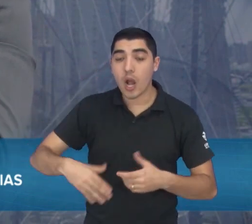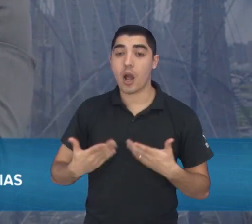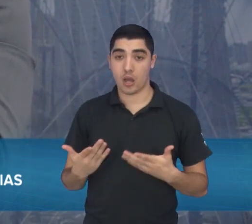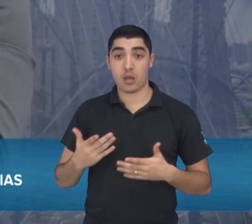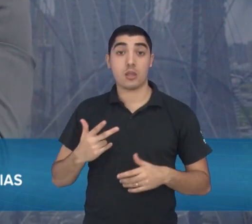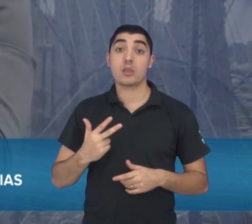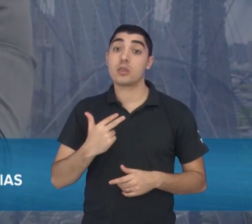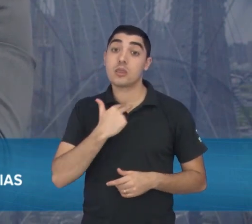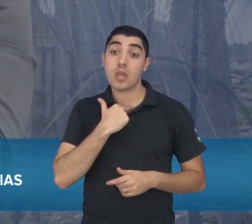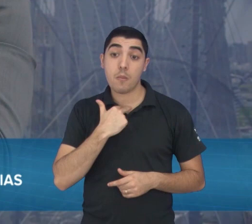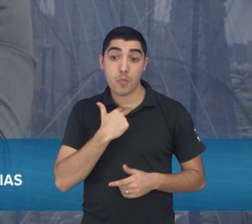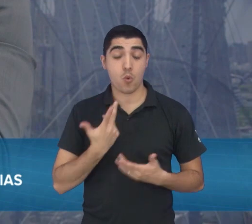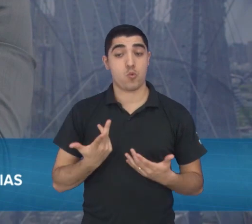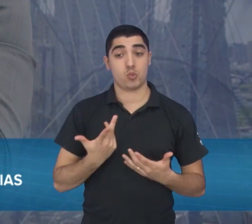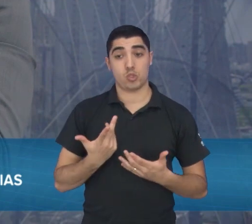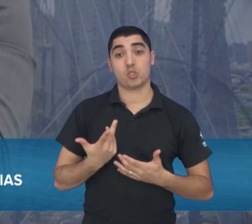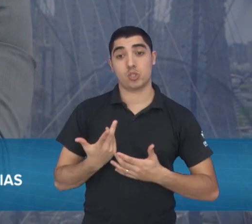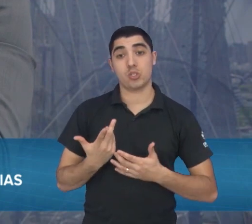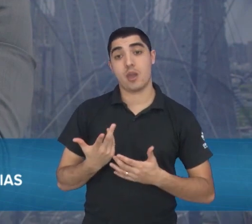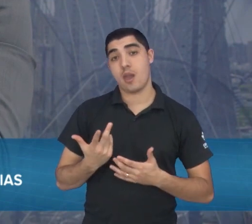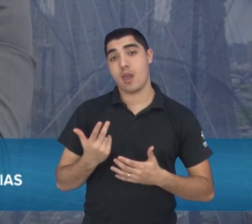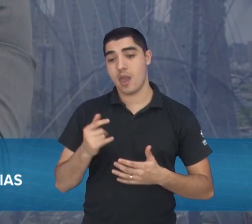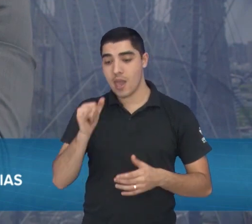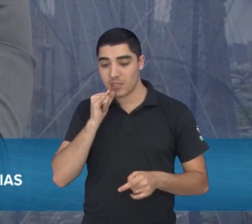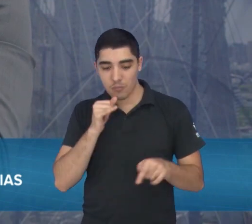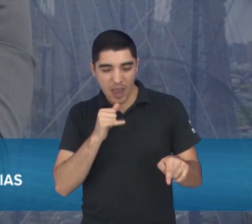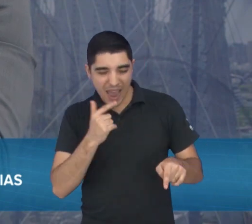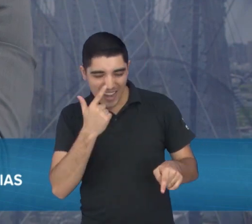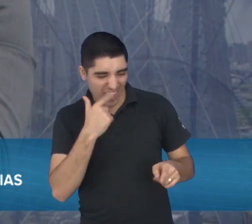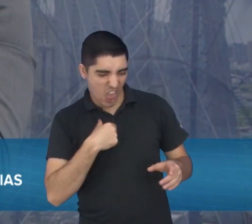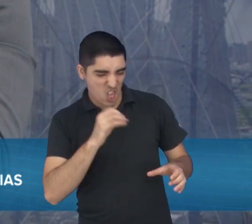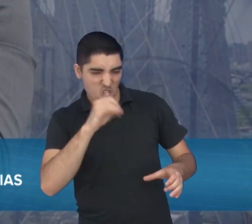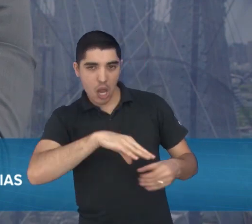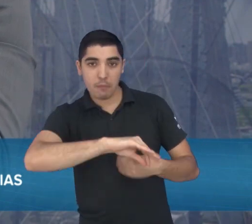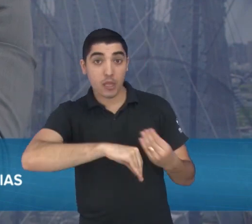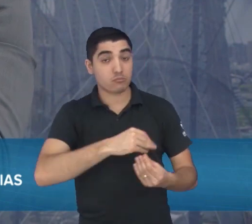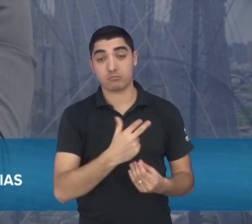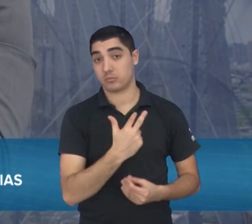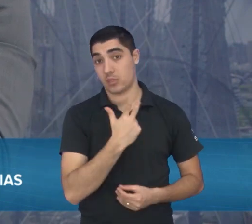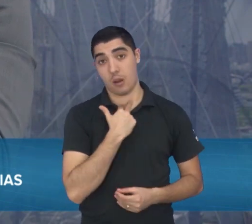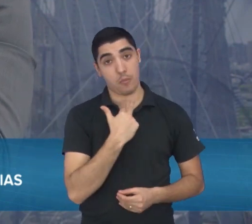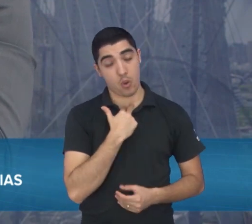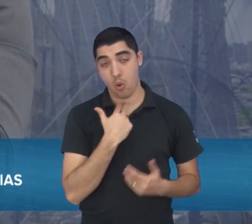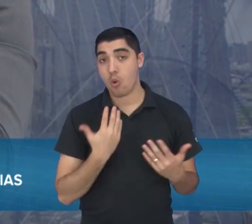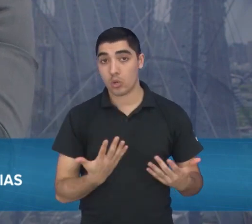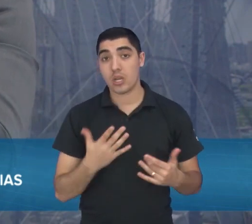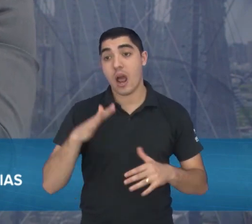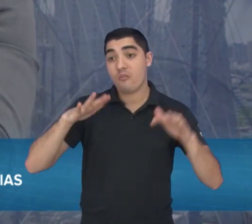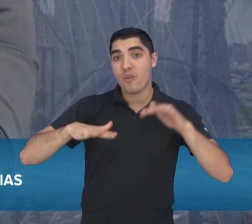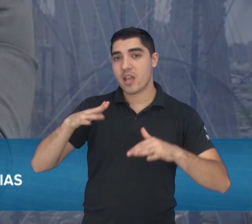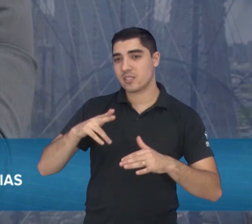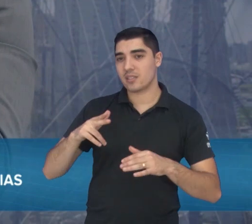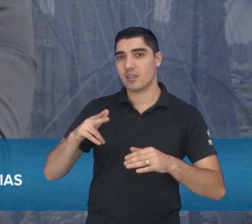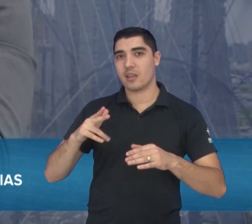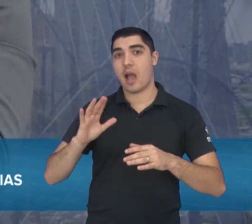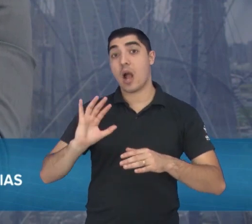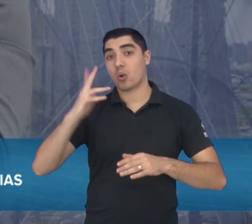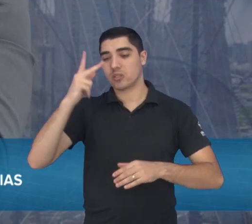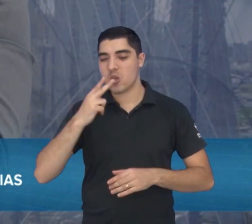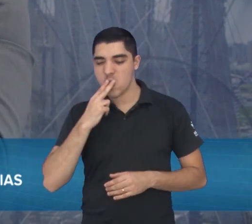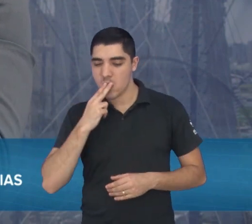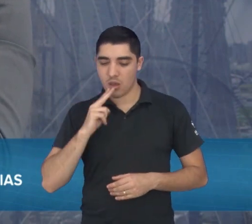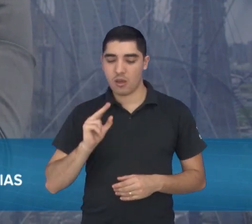sem ser num lugar acondicionado, onde deveria jogar o lixo, às vezes cai a bituca dentro de um apartamento do vizinho e uma cortina venha pegar